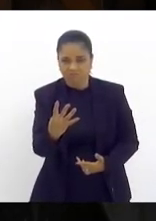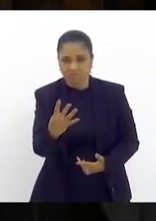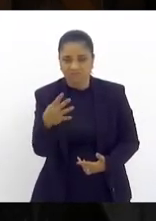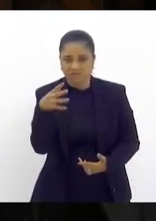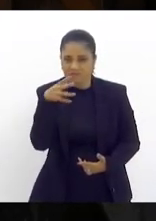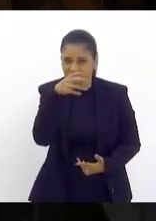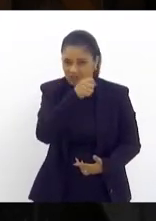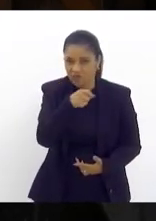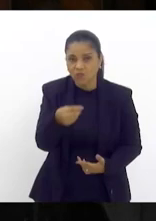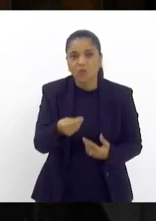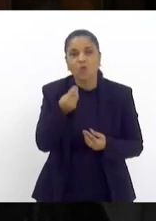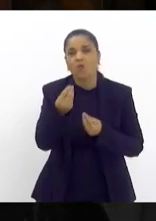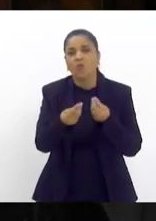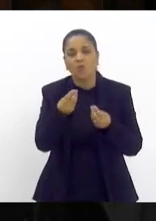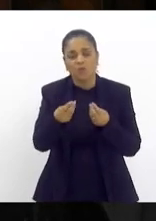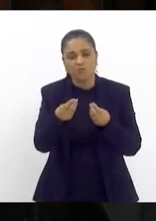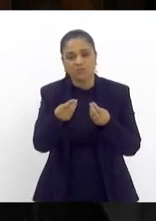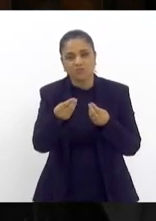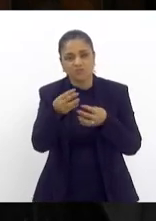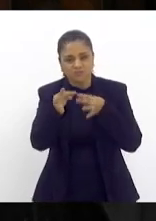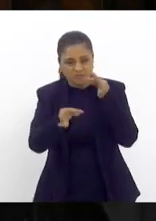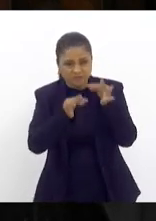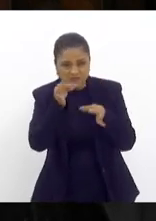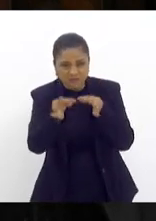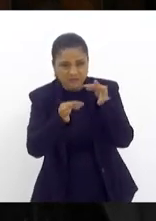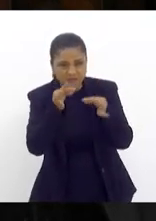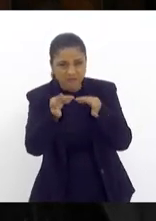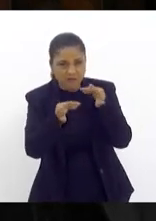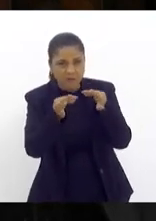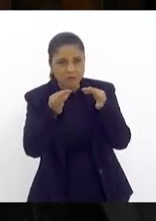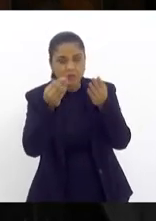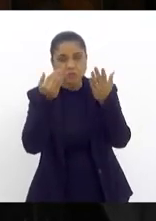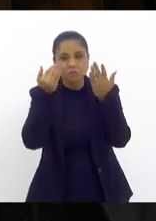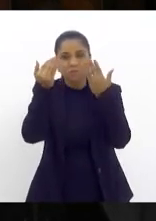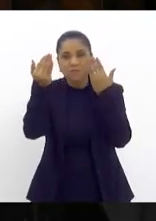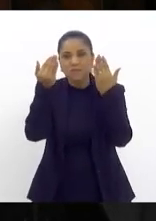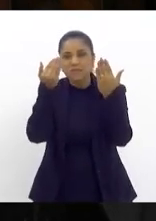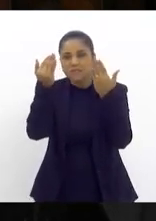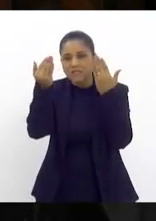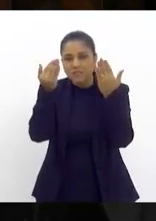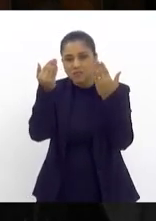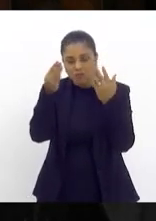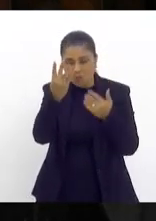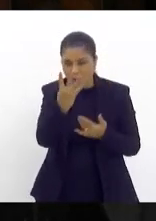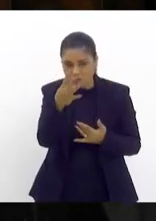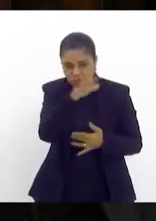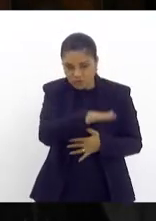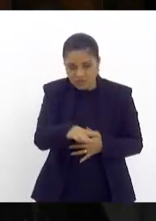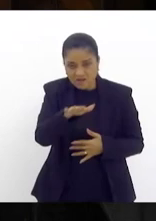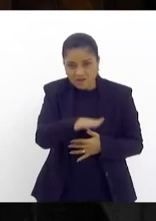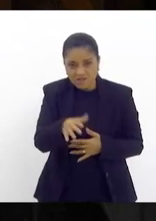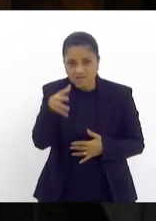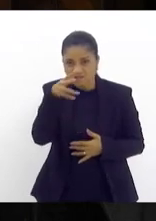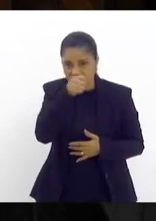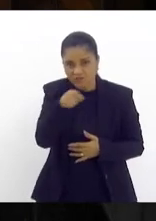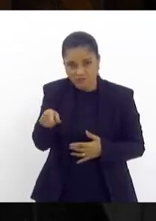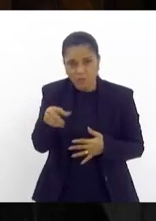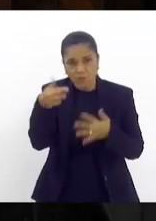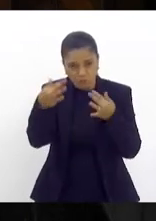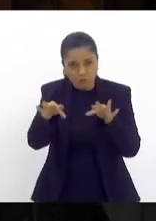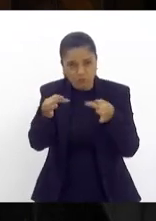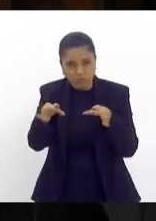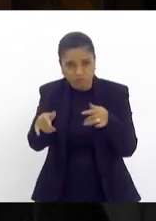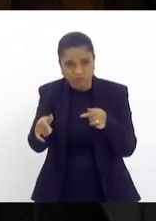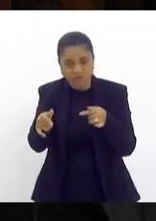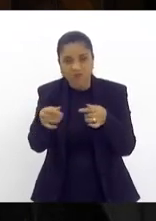o quanto de tratamento psíquico vão necessitar para se recuperarem, porque